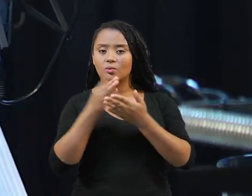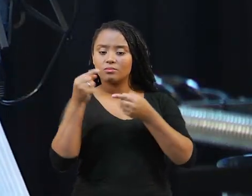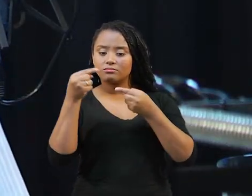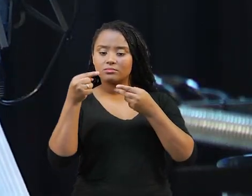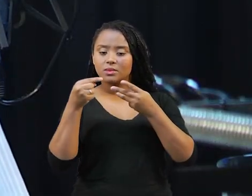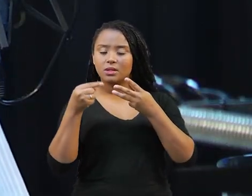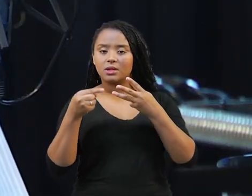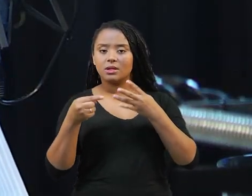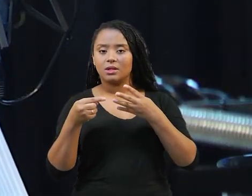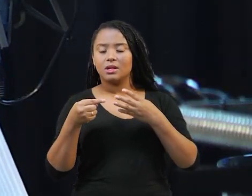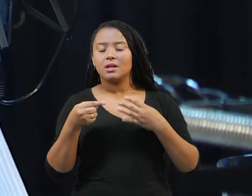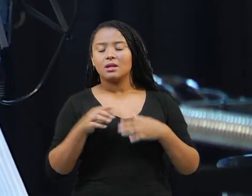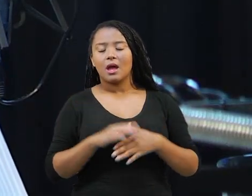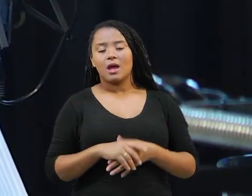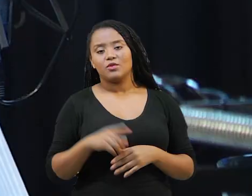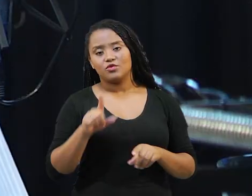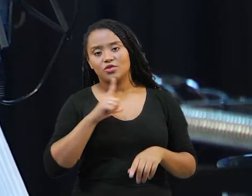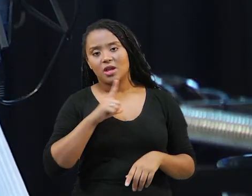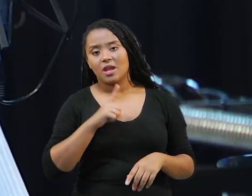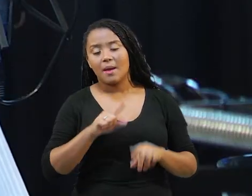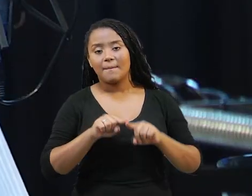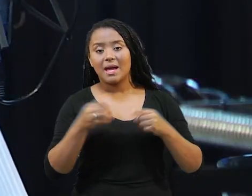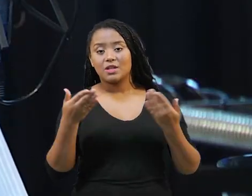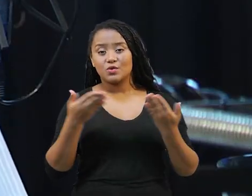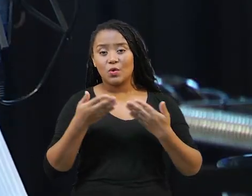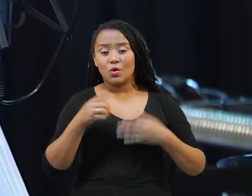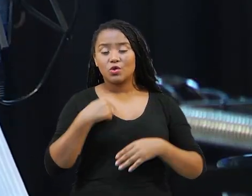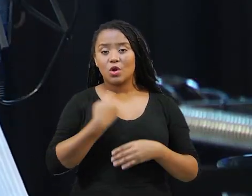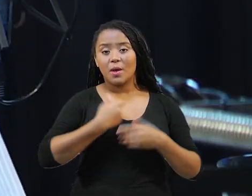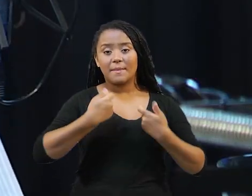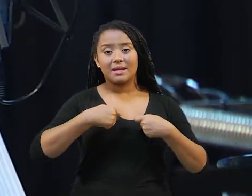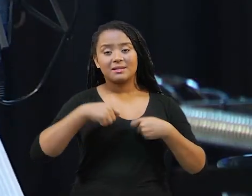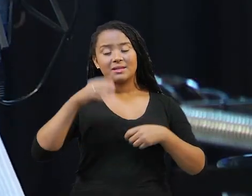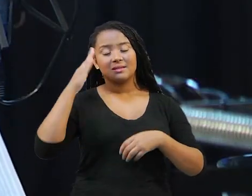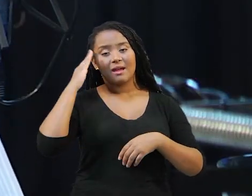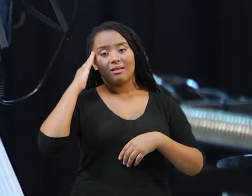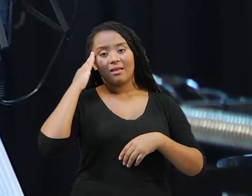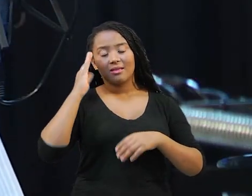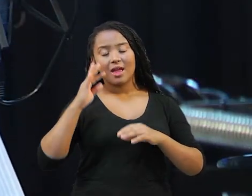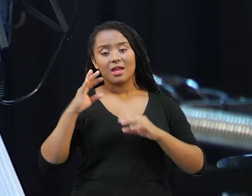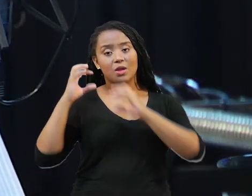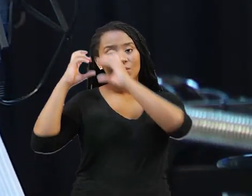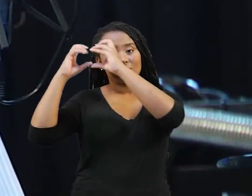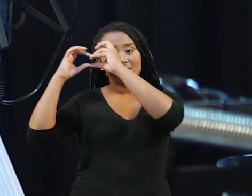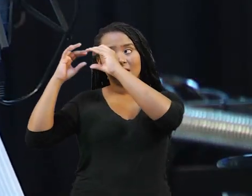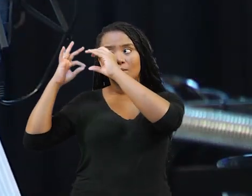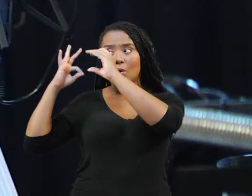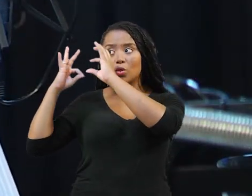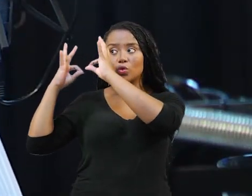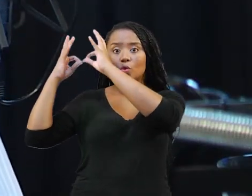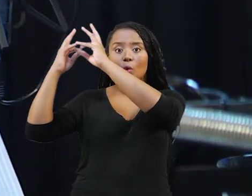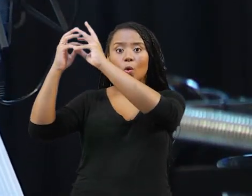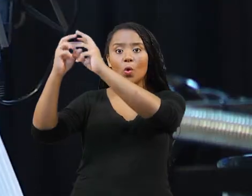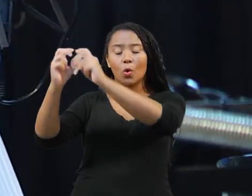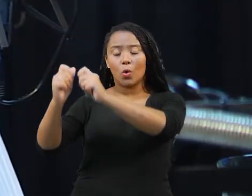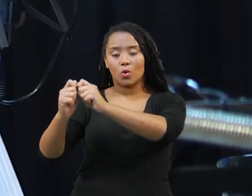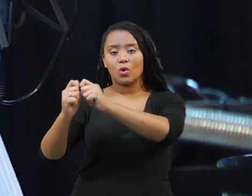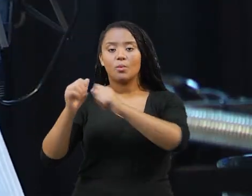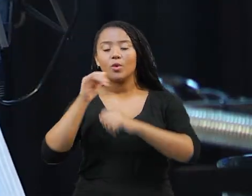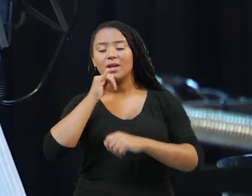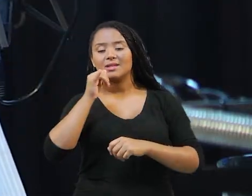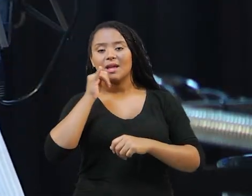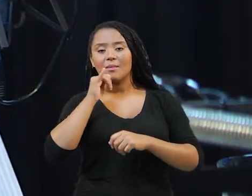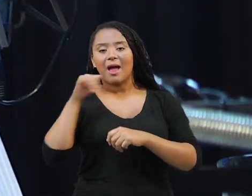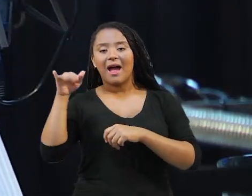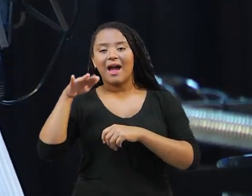abertos. Hoje não, a gente tem que entender que o cérebro inteiro ele tem que ter parado. Porque a parte mais importante,